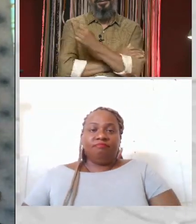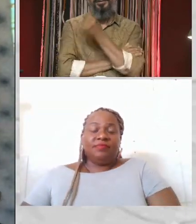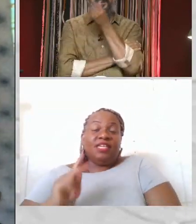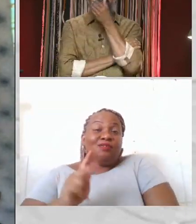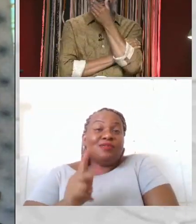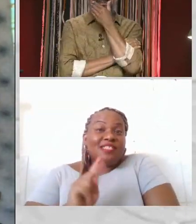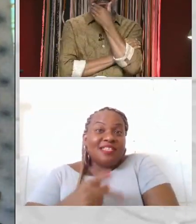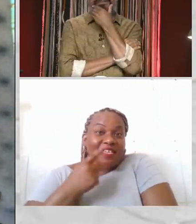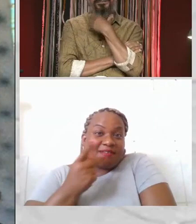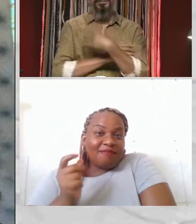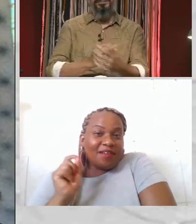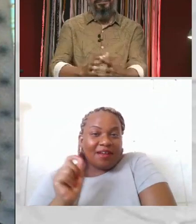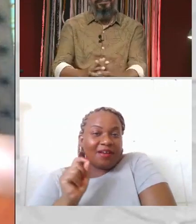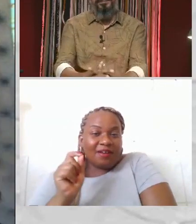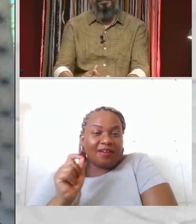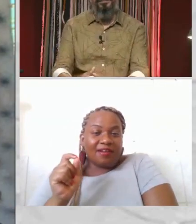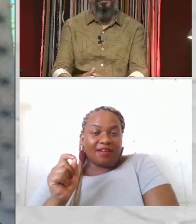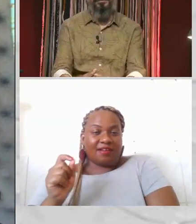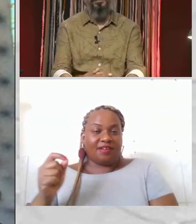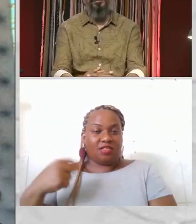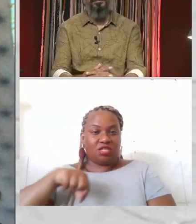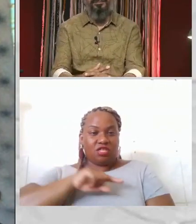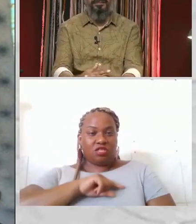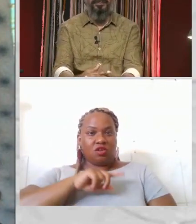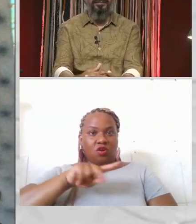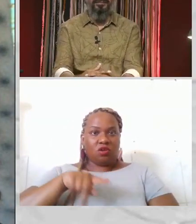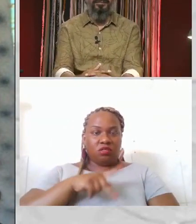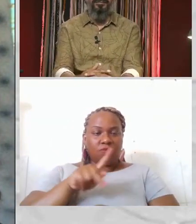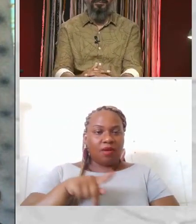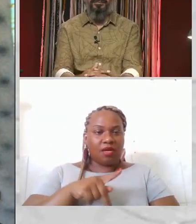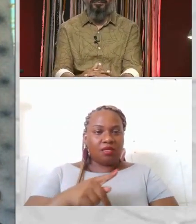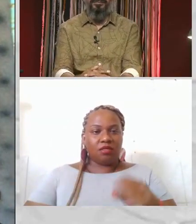país olhar para a cultura